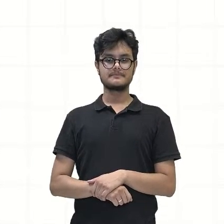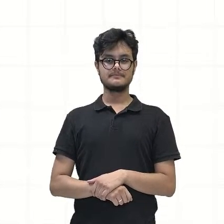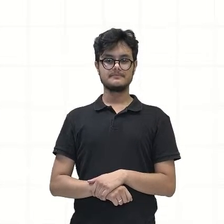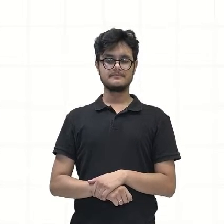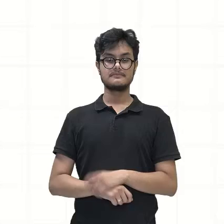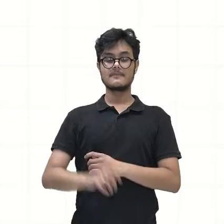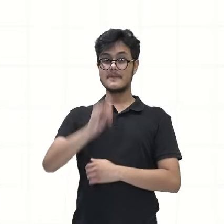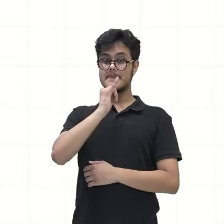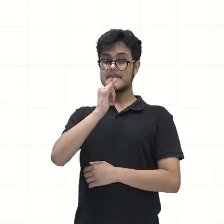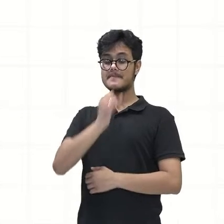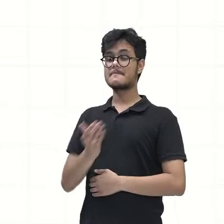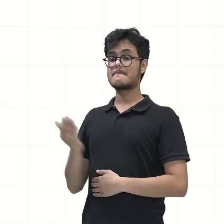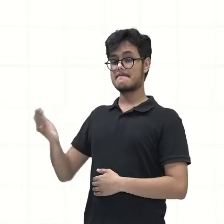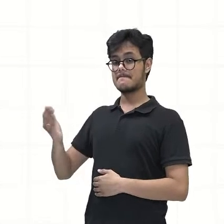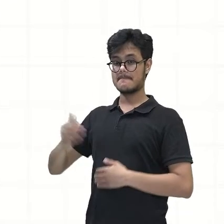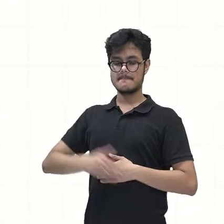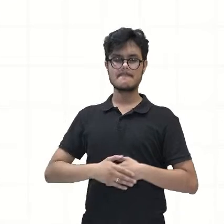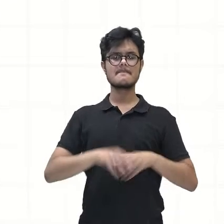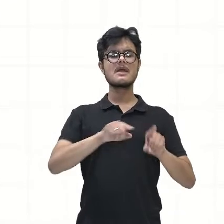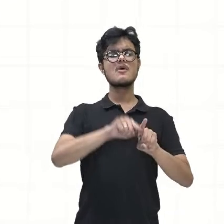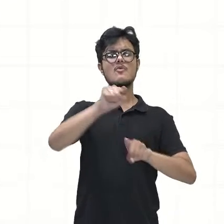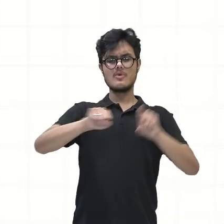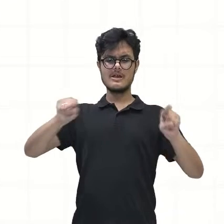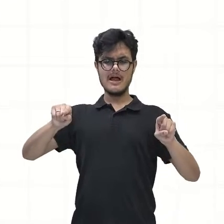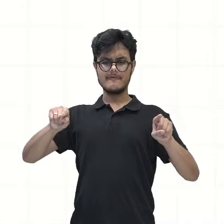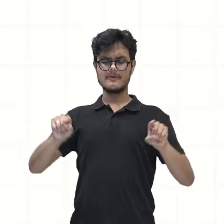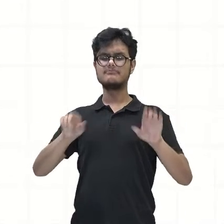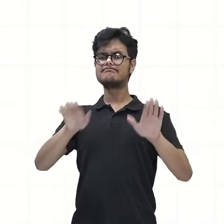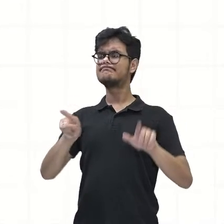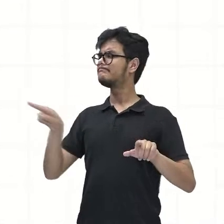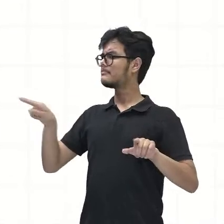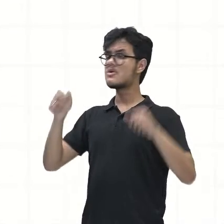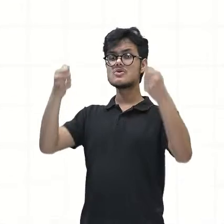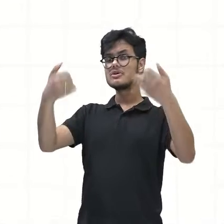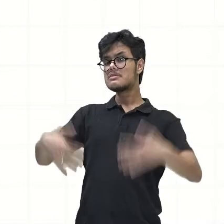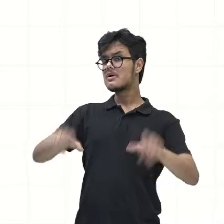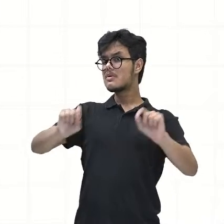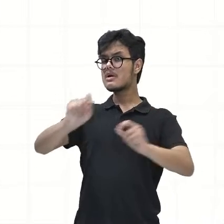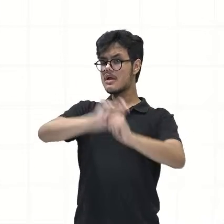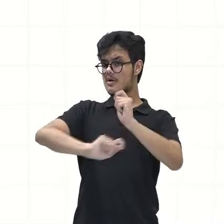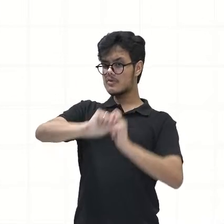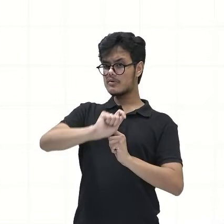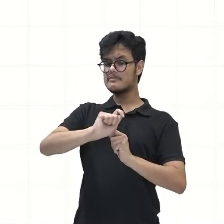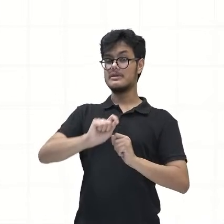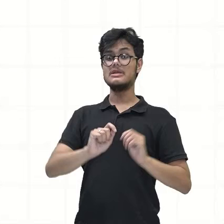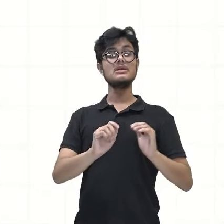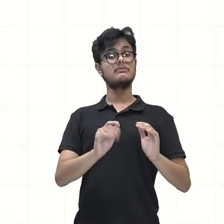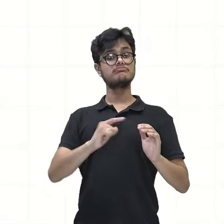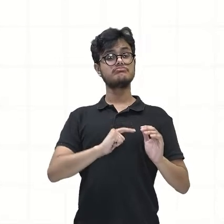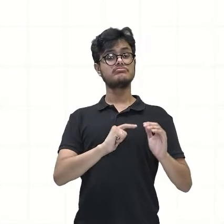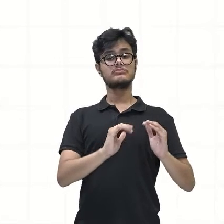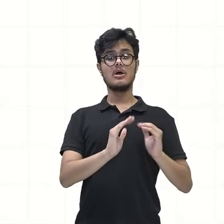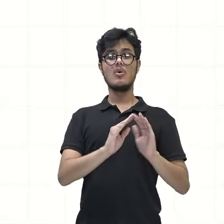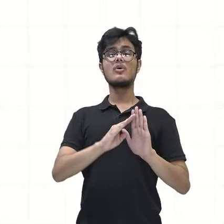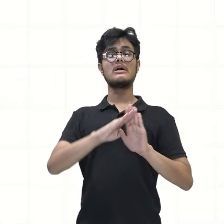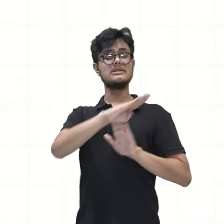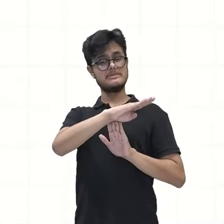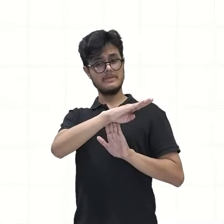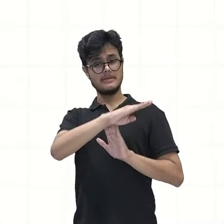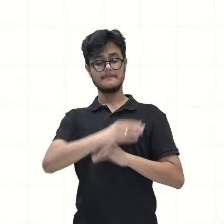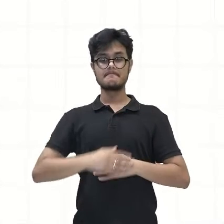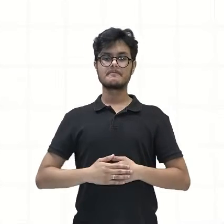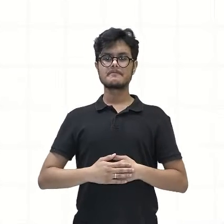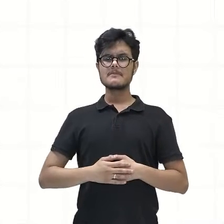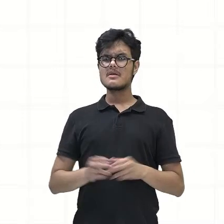Aqui, ó, nós temos um outro gráfico, né, que ele fala o crescimento das economias. Tudo bem? E aqui, ó, o que é que eu